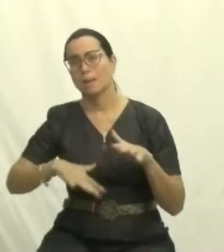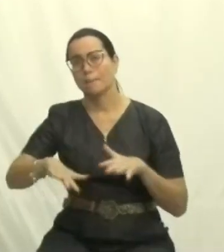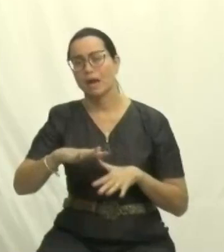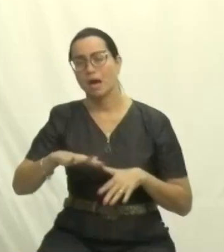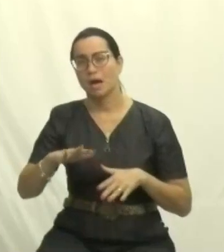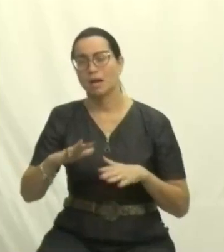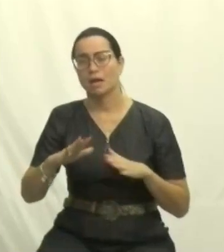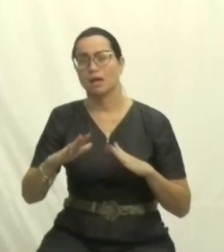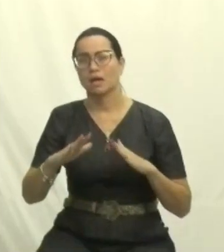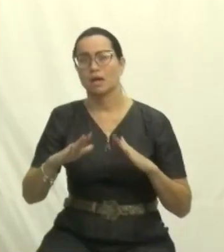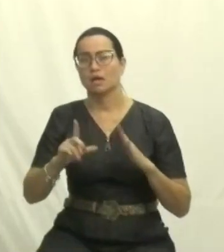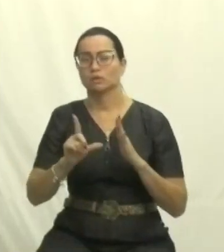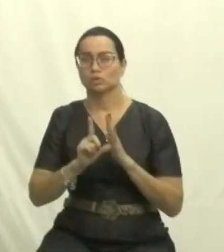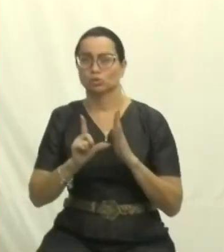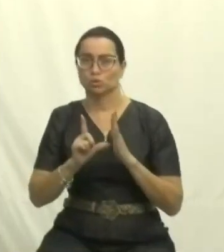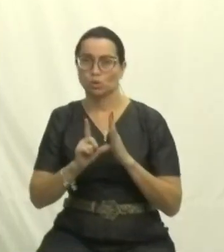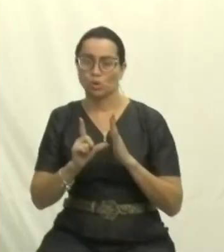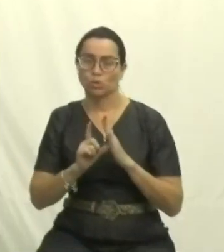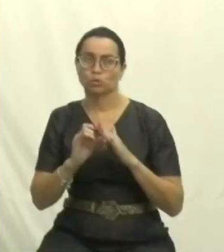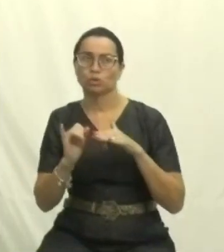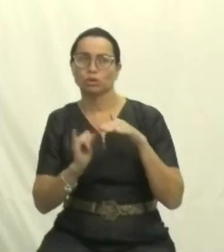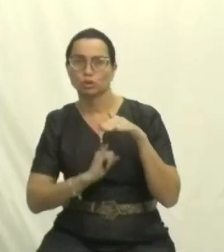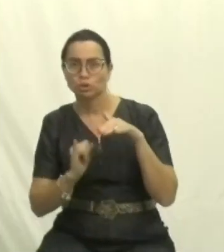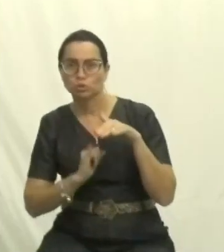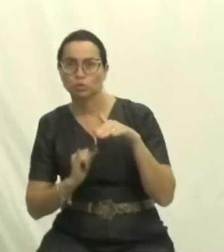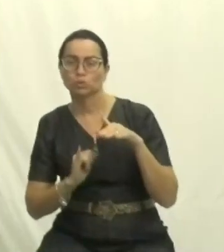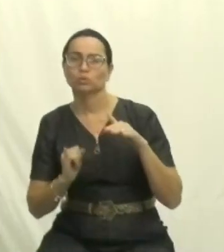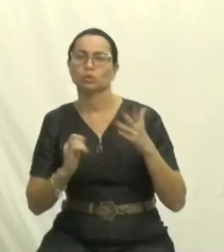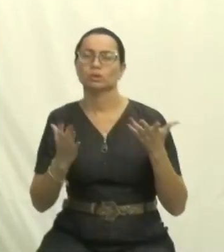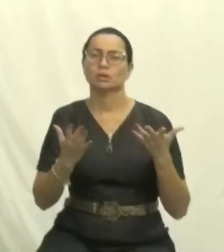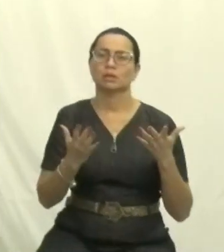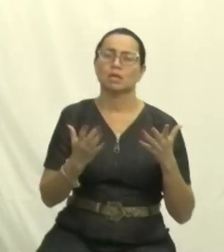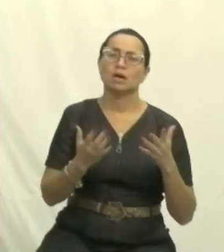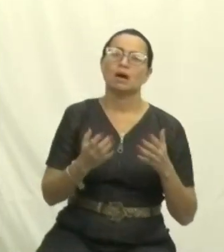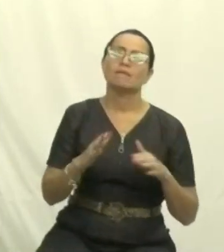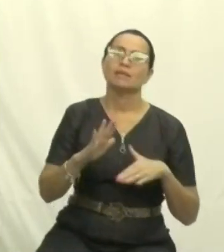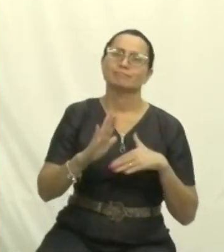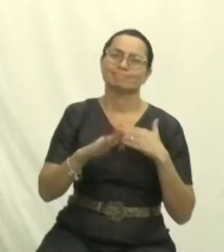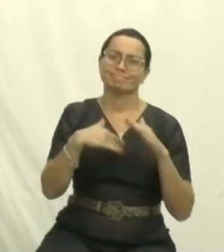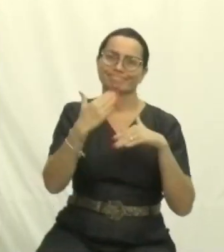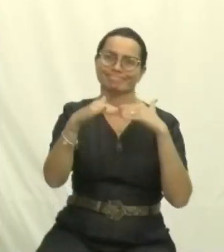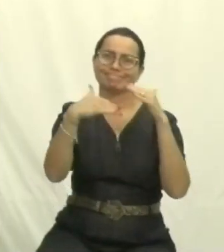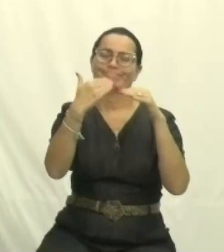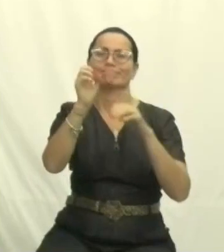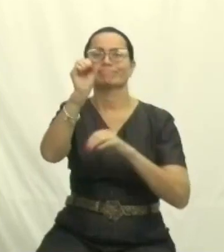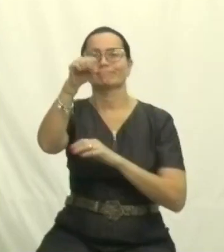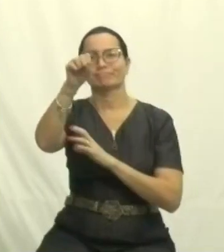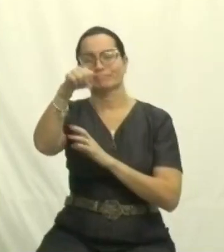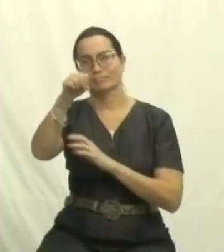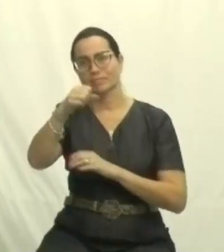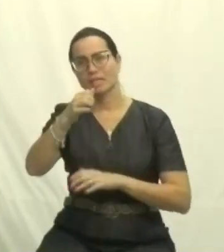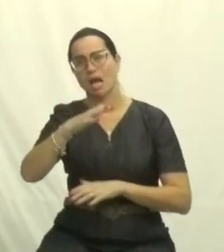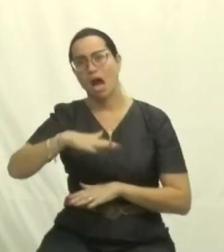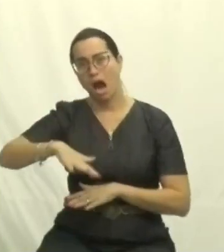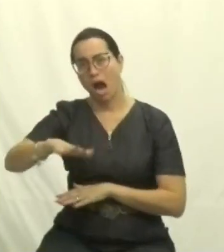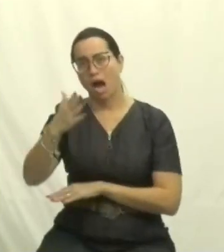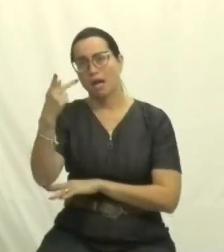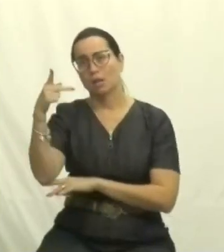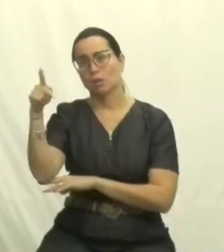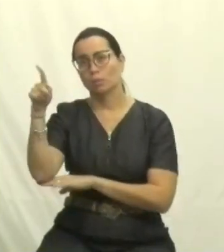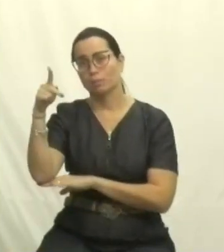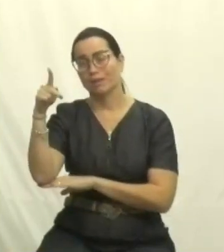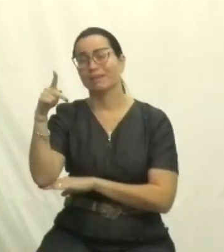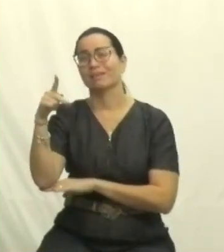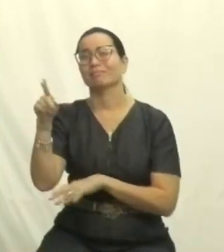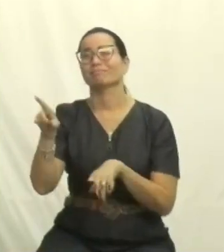região vai crescer por conta do binário, por conta do desenvolvimento, e a região do Pinheirinho como um todo